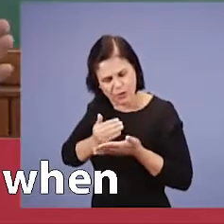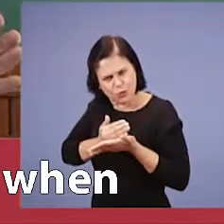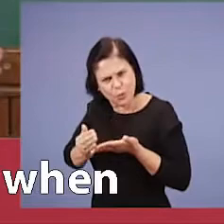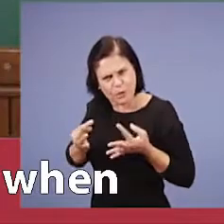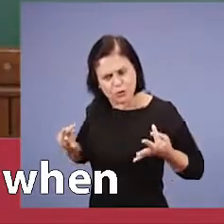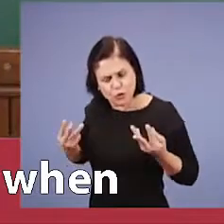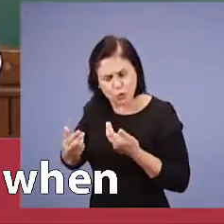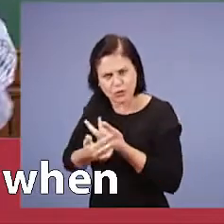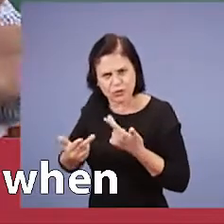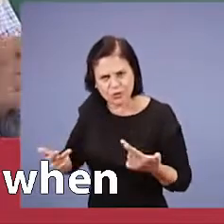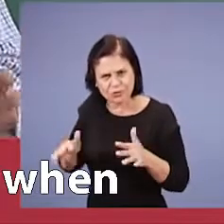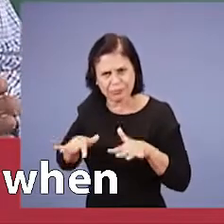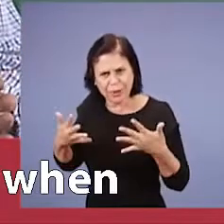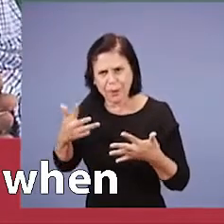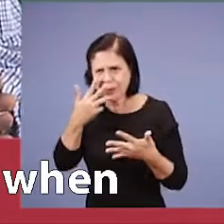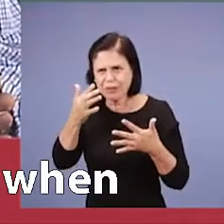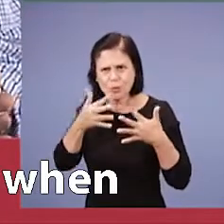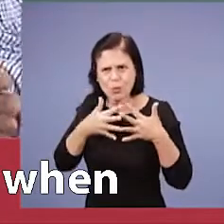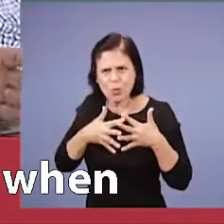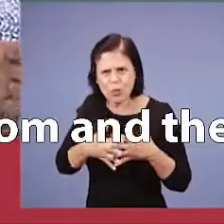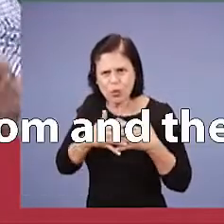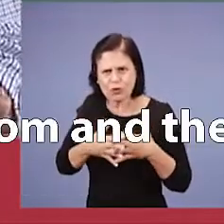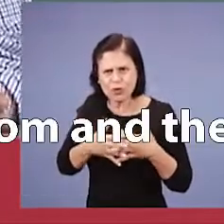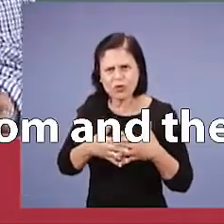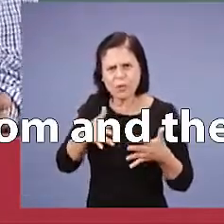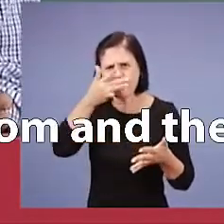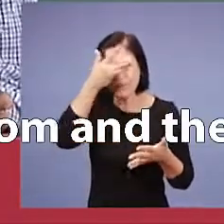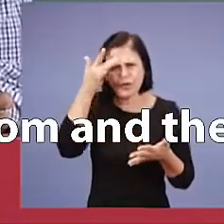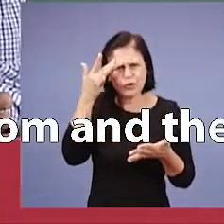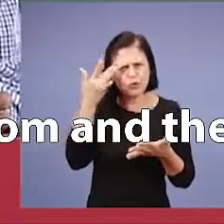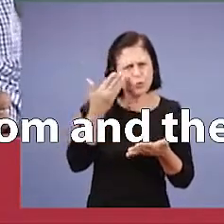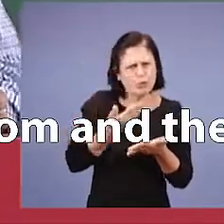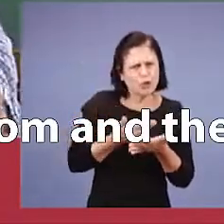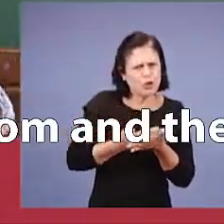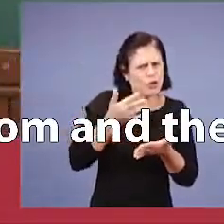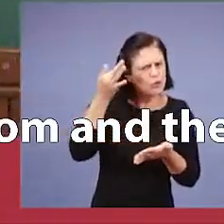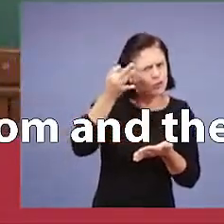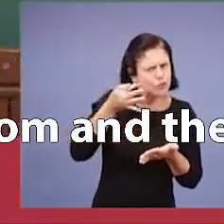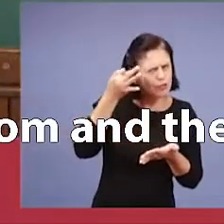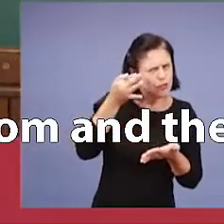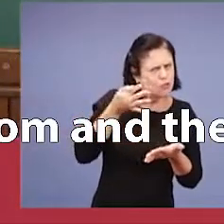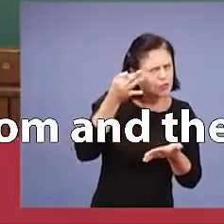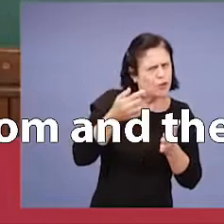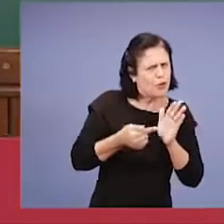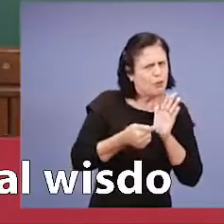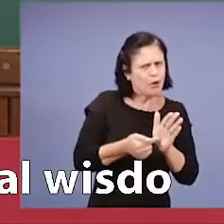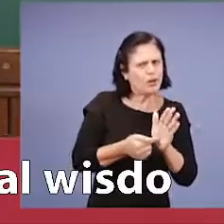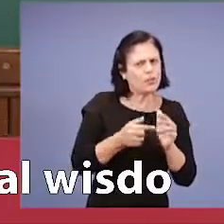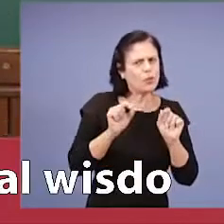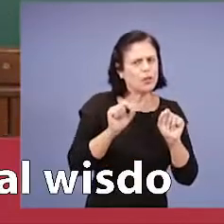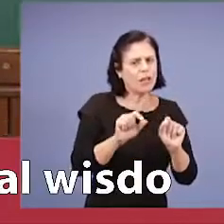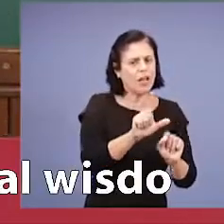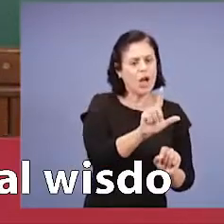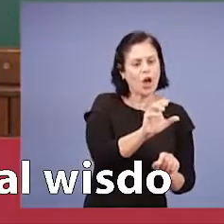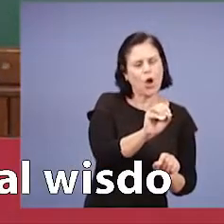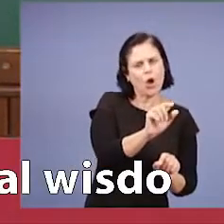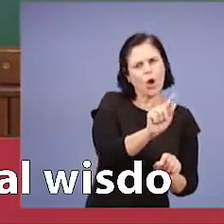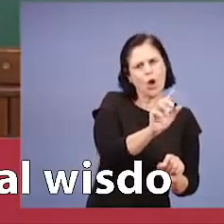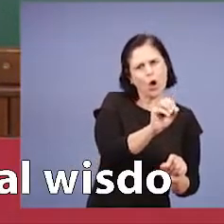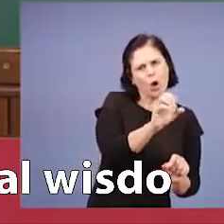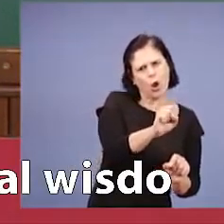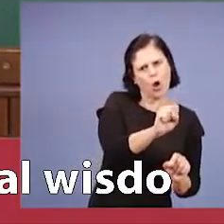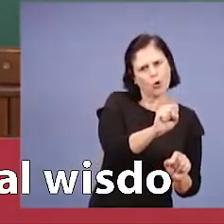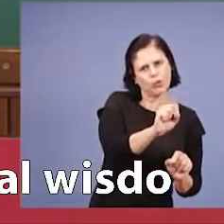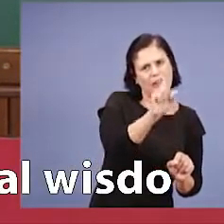confusão que se trava entre o filósofo quando disse o logos como sabedoria filosófica e um logus como sabedoria de